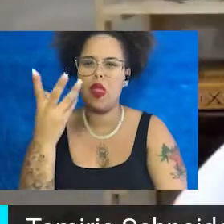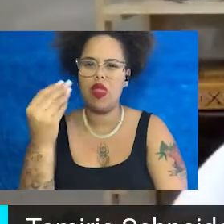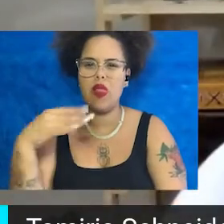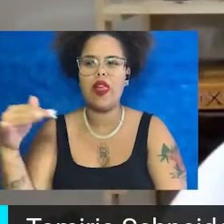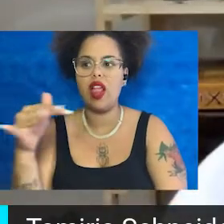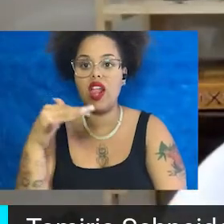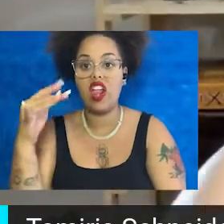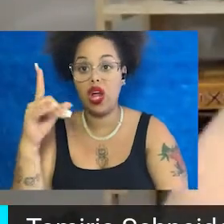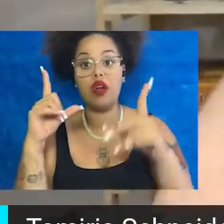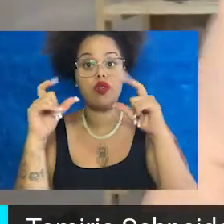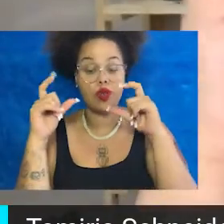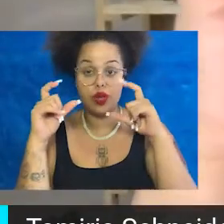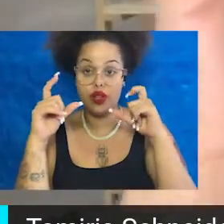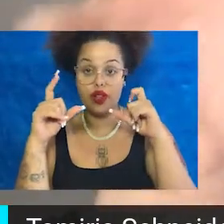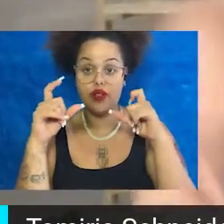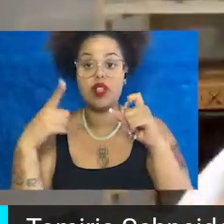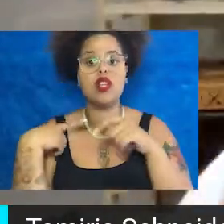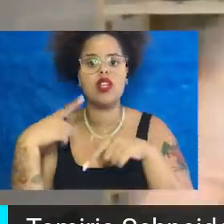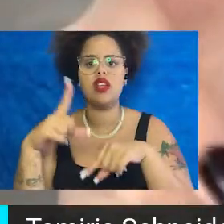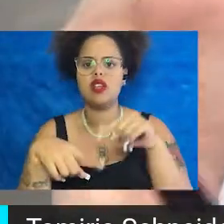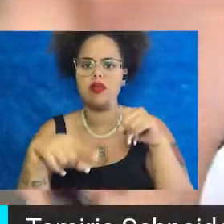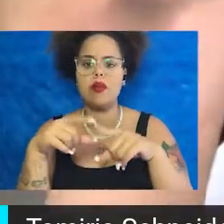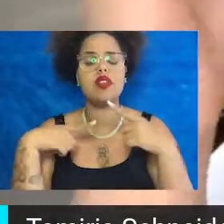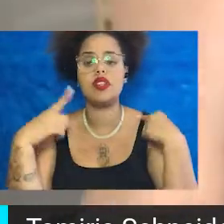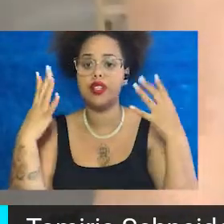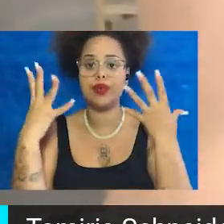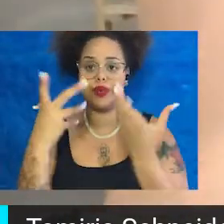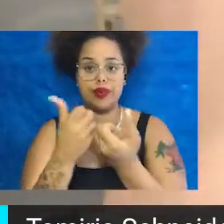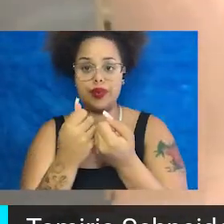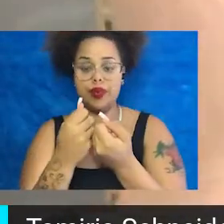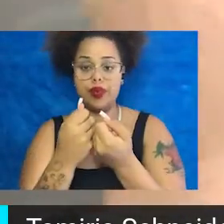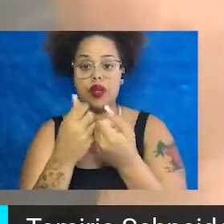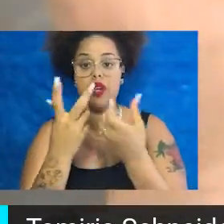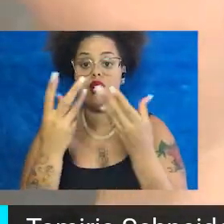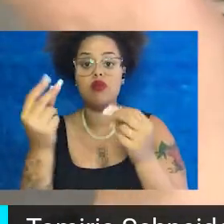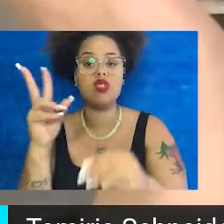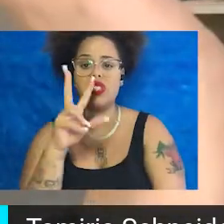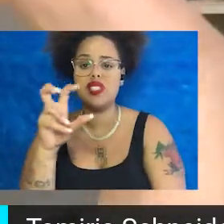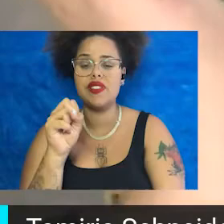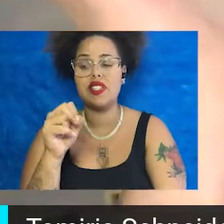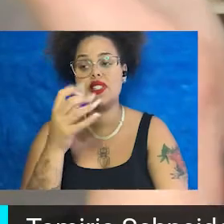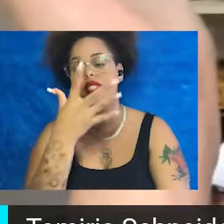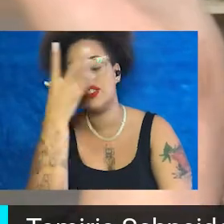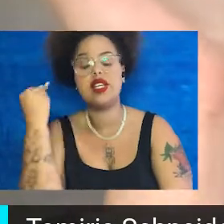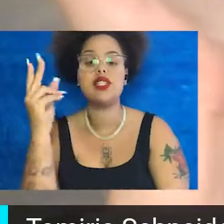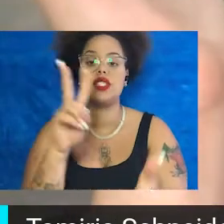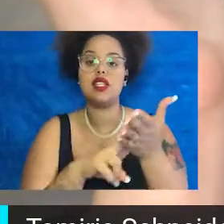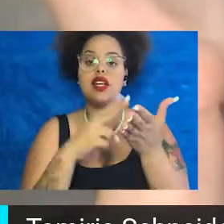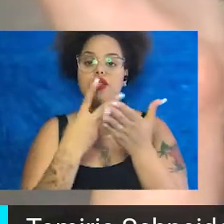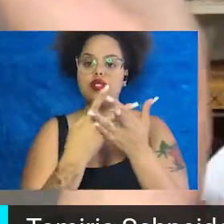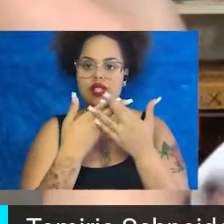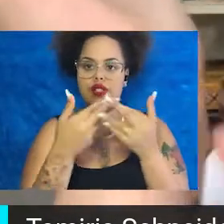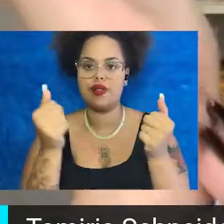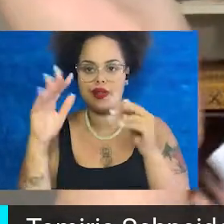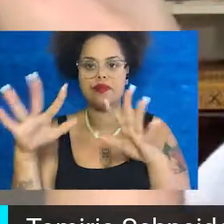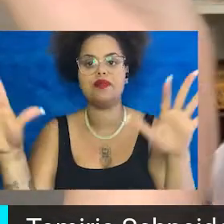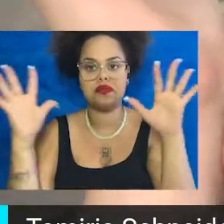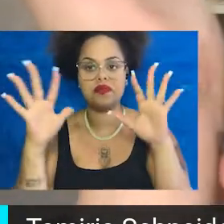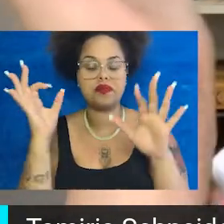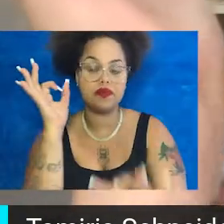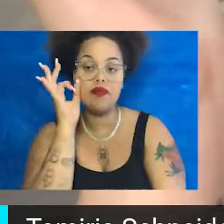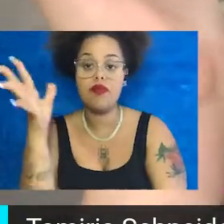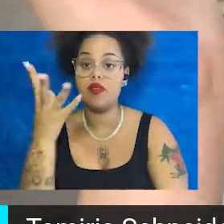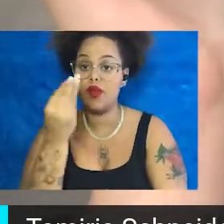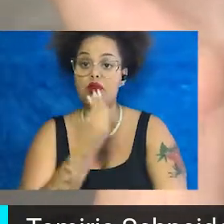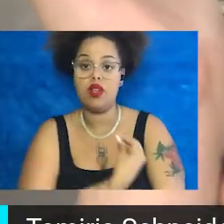áreas como fotografia, a gente tem equipamentos, a gente tem tudo, mas muitas vezes deixa de traduzir as coisas no cenário, né? Facilita muito